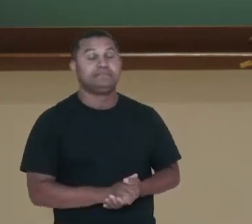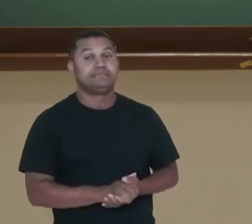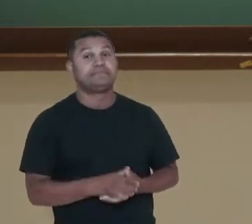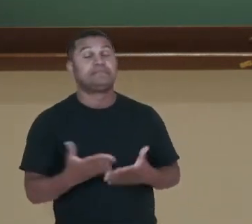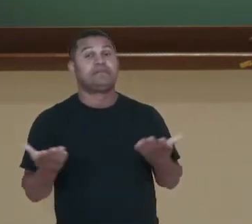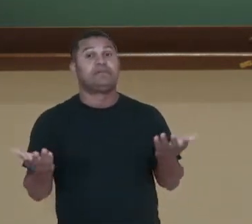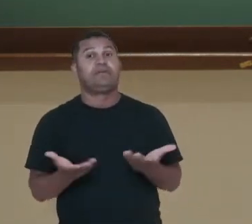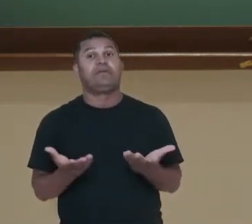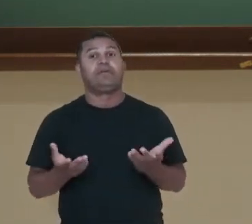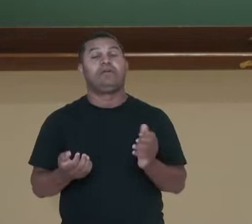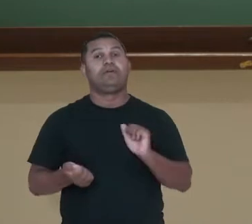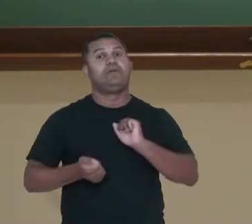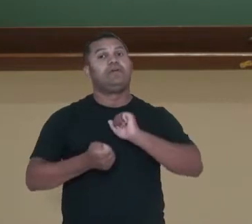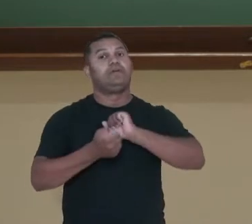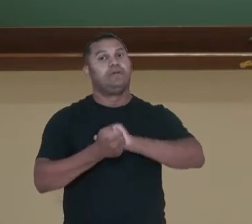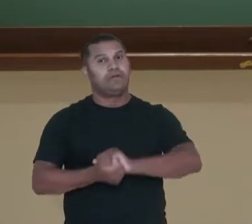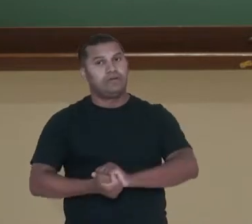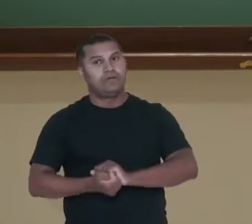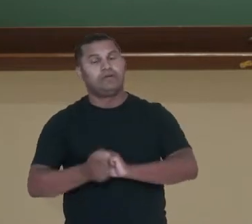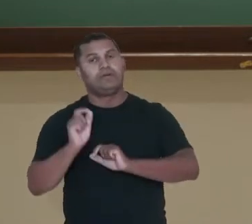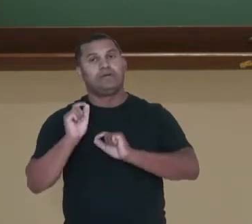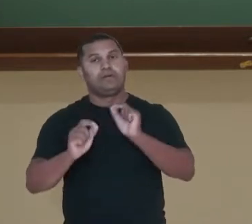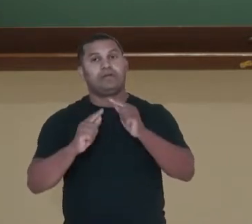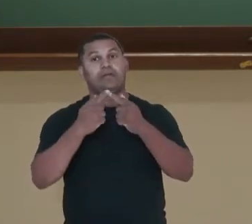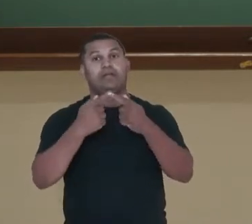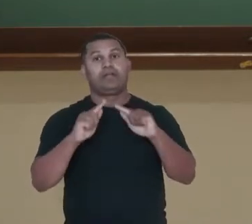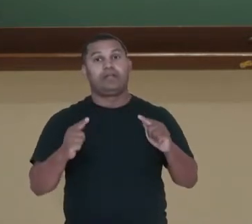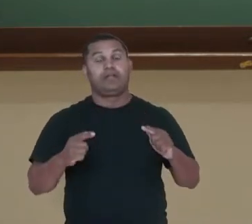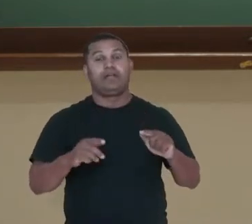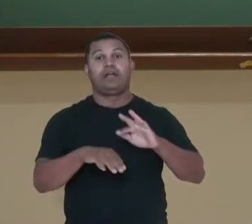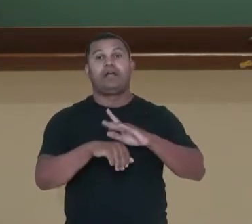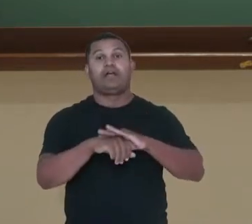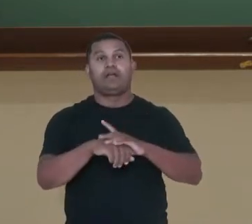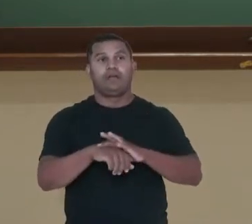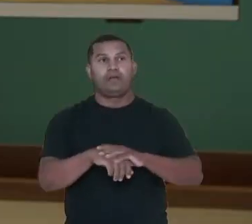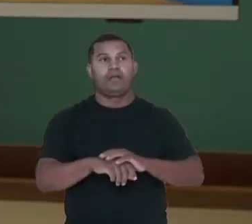Nessa aula, nós vamos falar sobre a genética em doenças reemergentes.